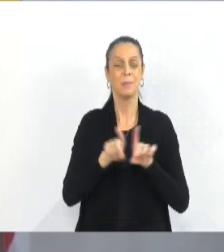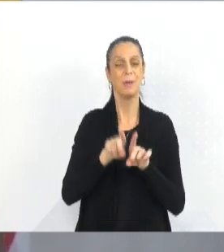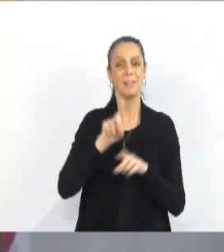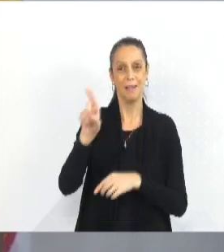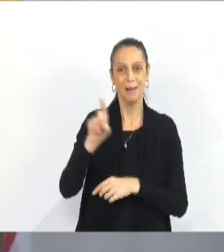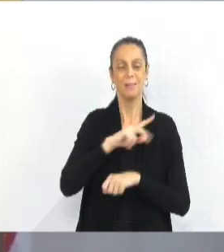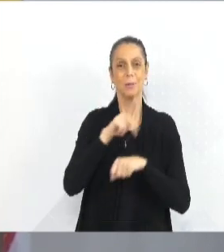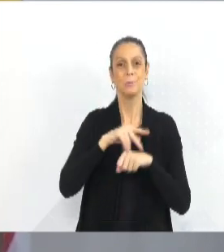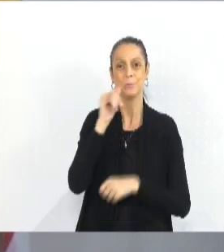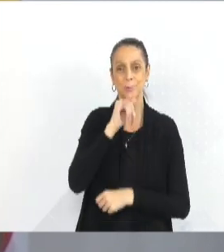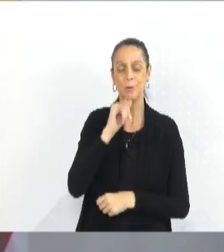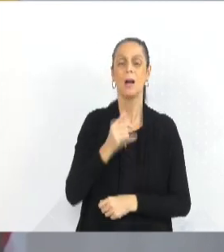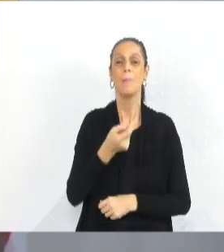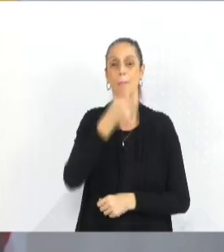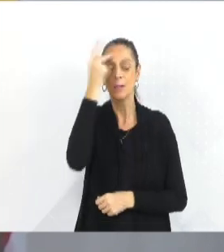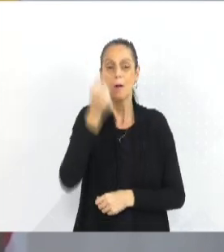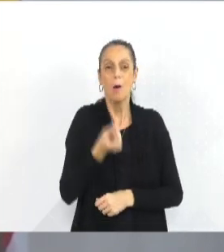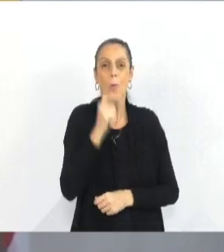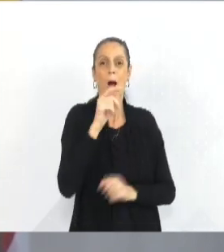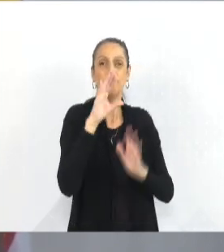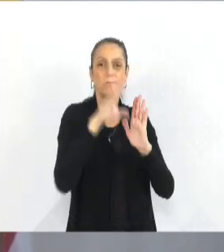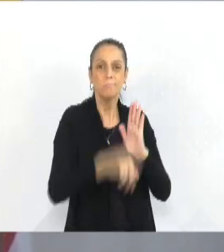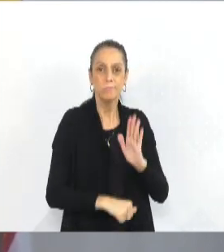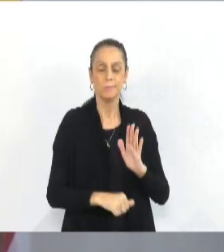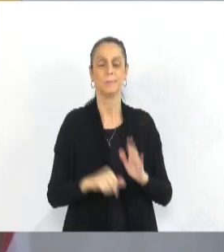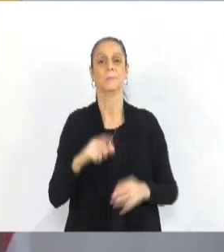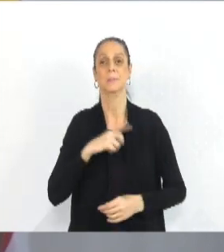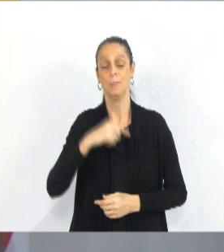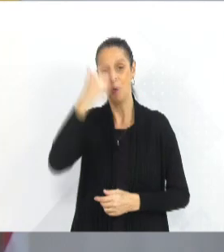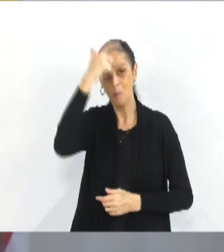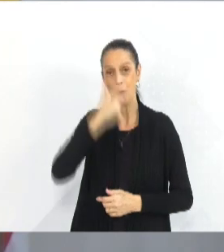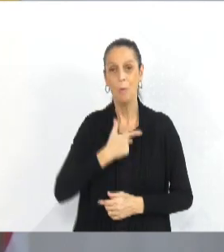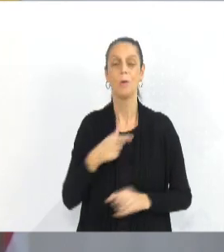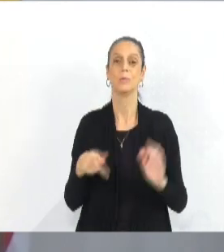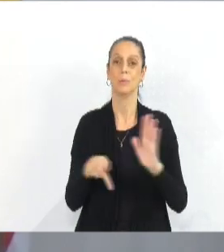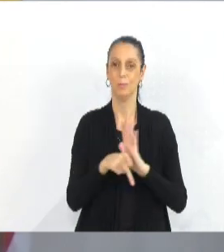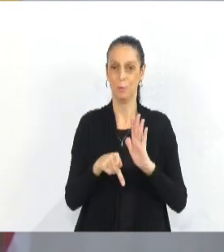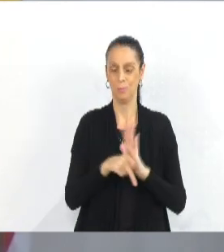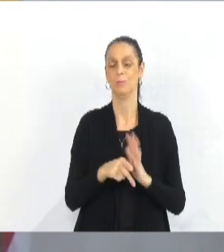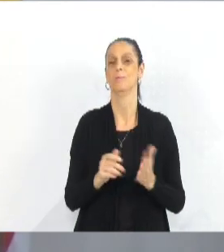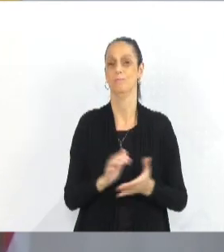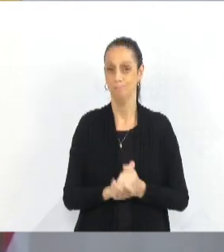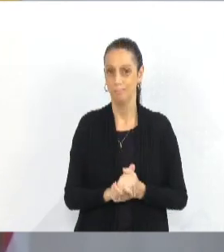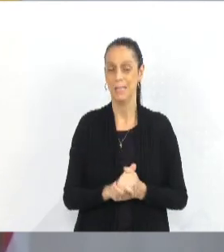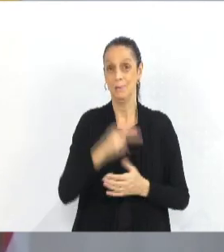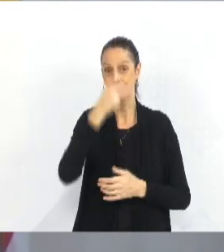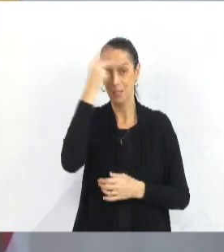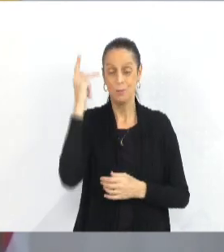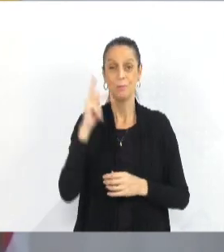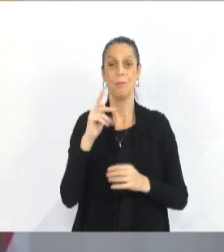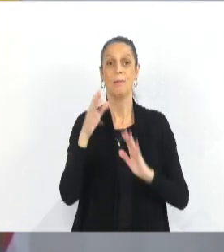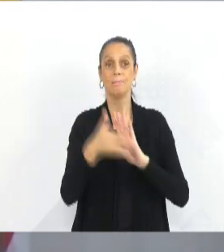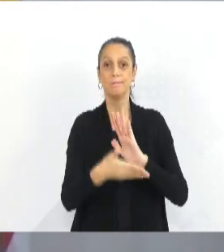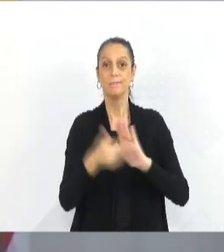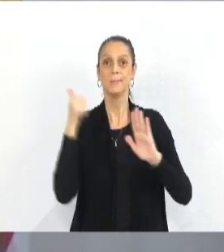foi vandalizada. O busto do Marechal Mascarenhas de Moraes foi retirado do pedestal,